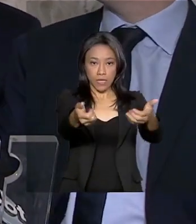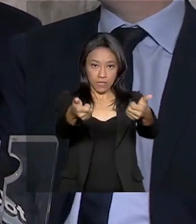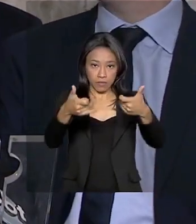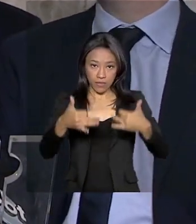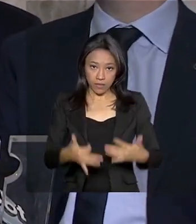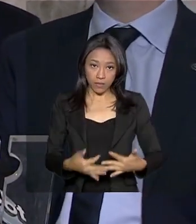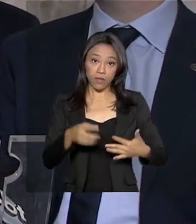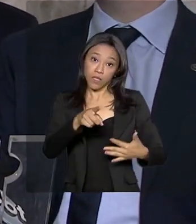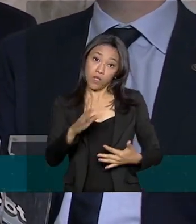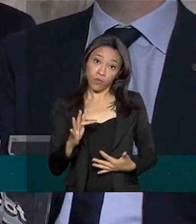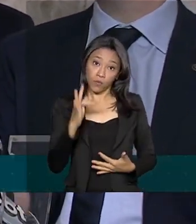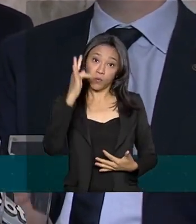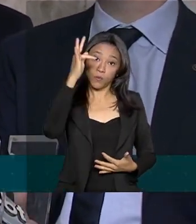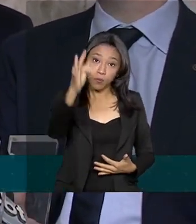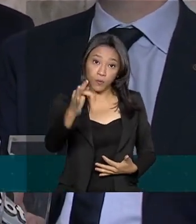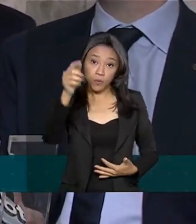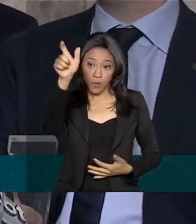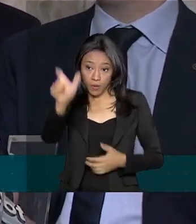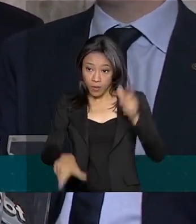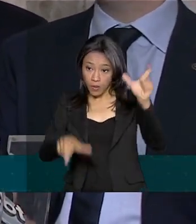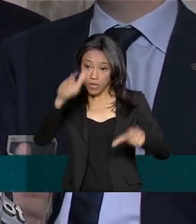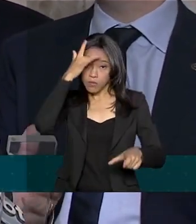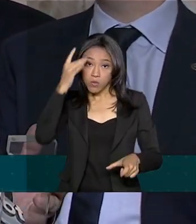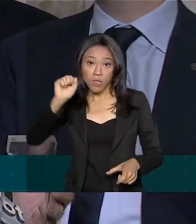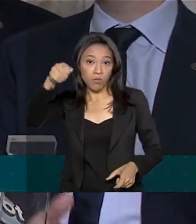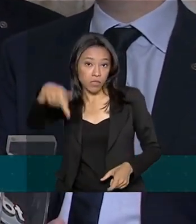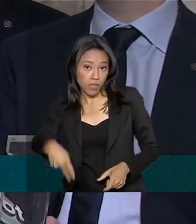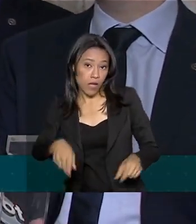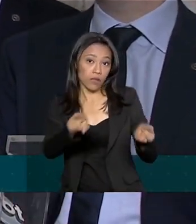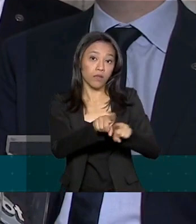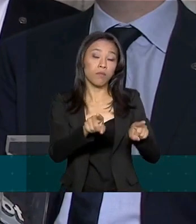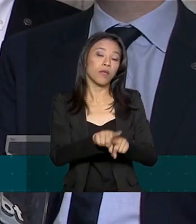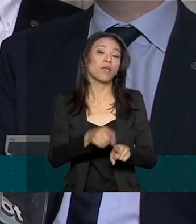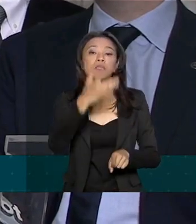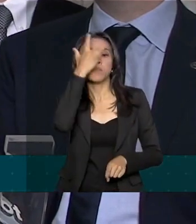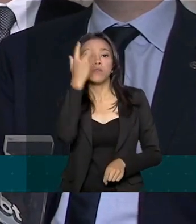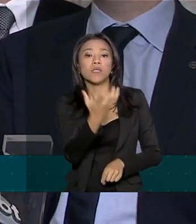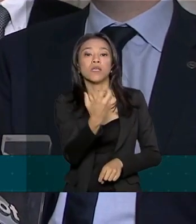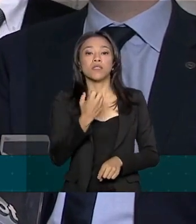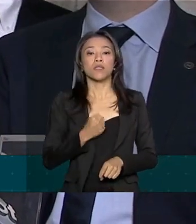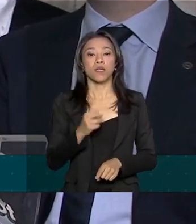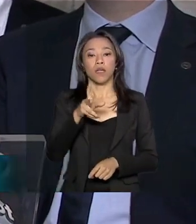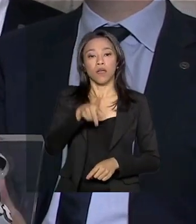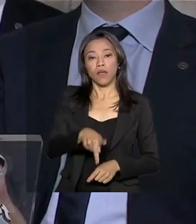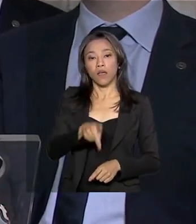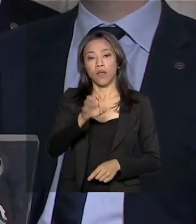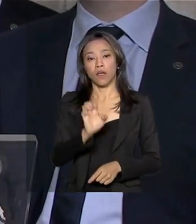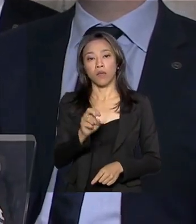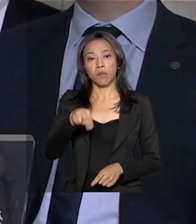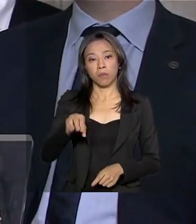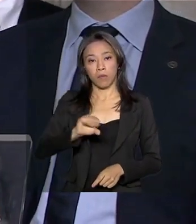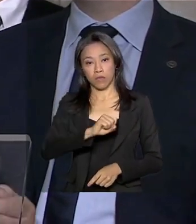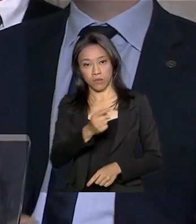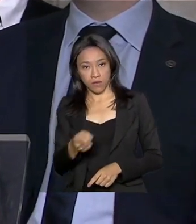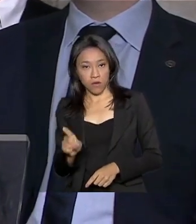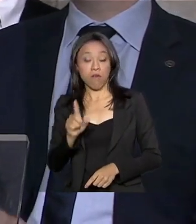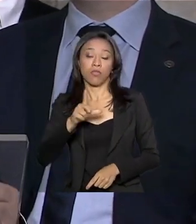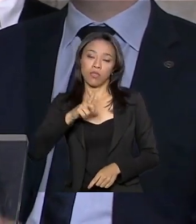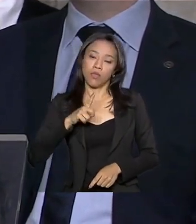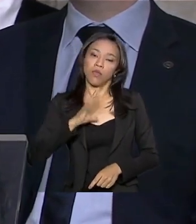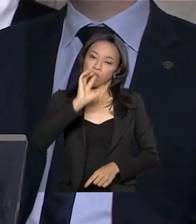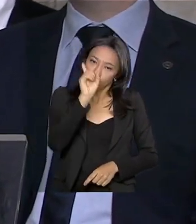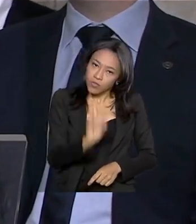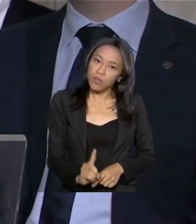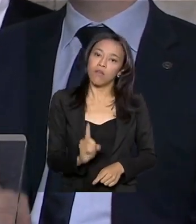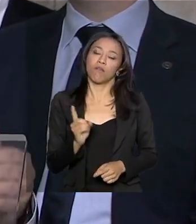os aposentados e pensionistas possam se programar era uma garantia legal e que receberam